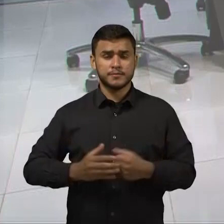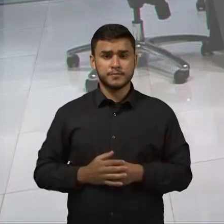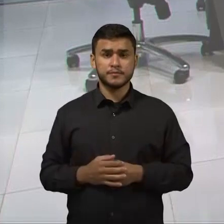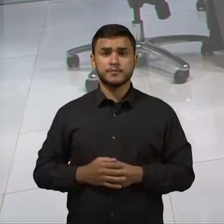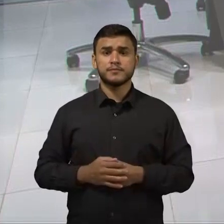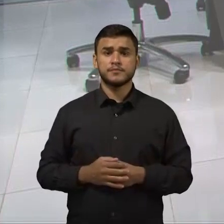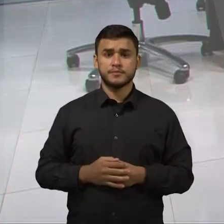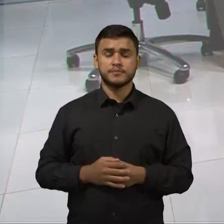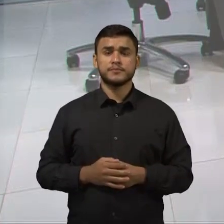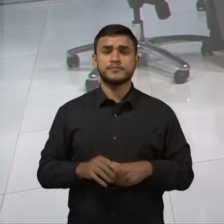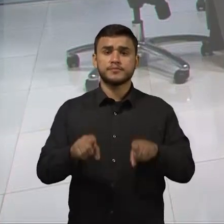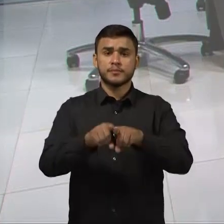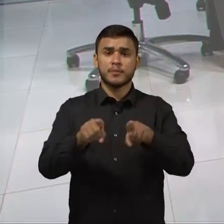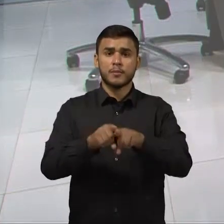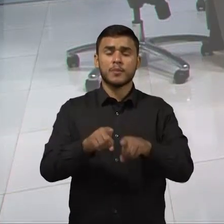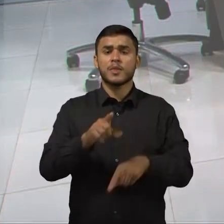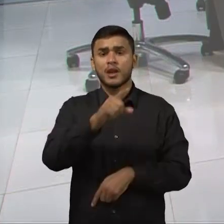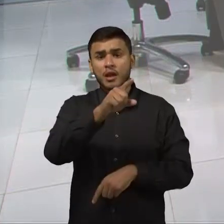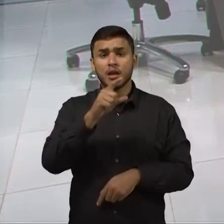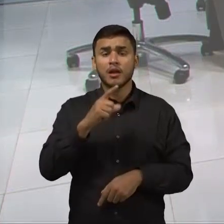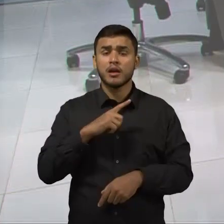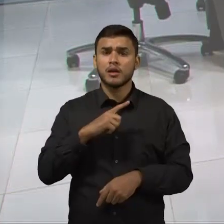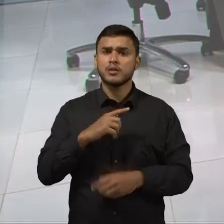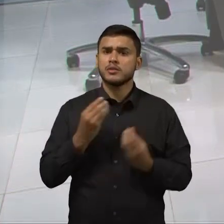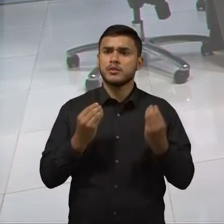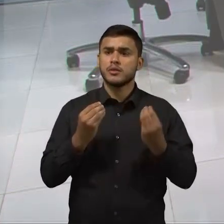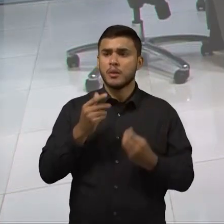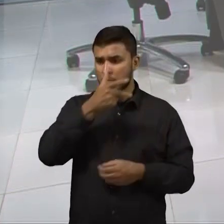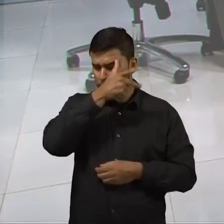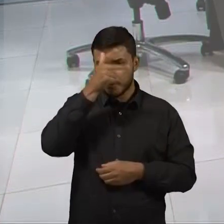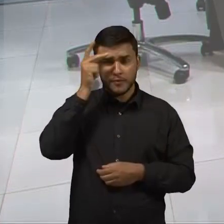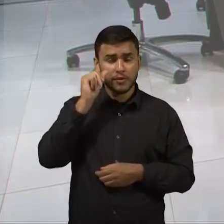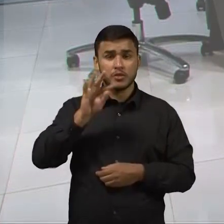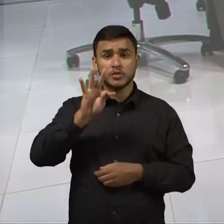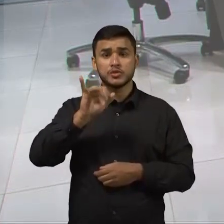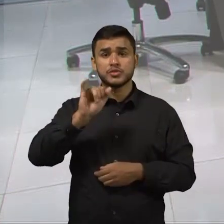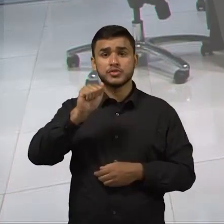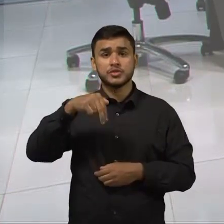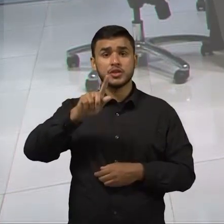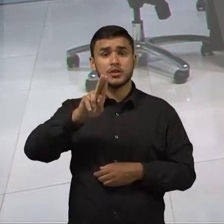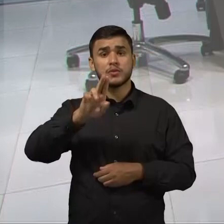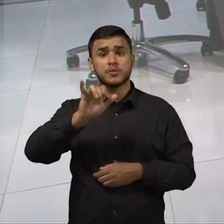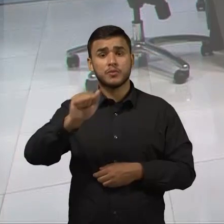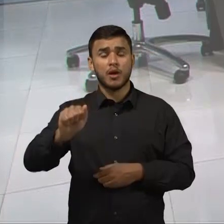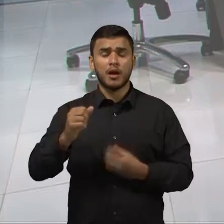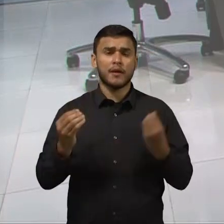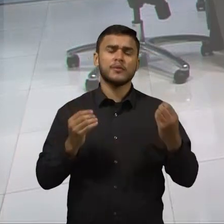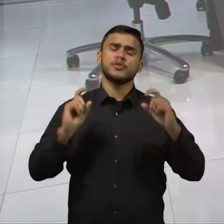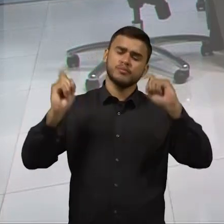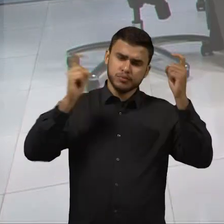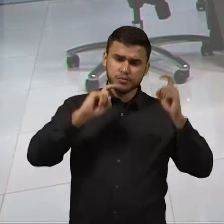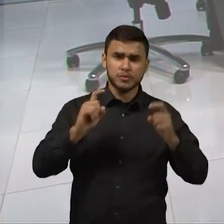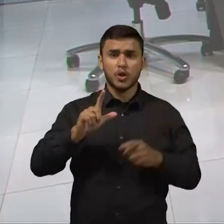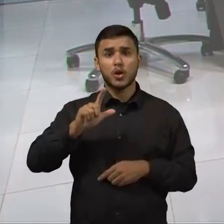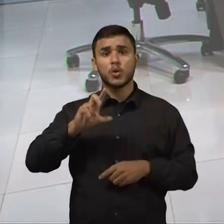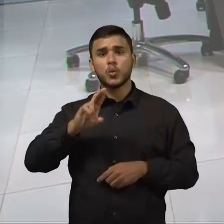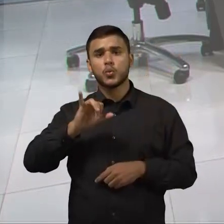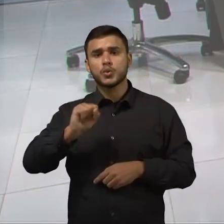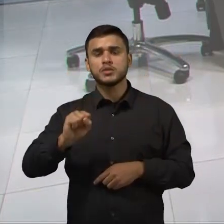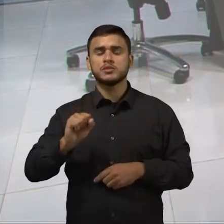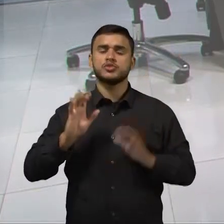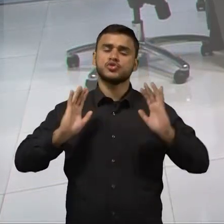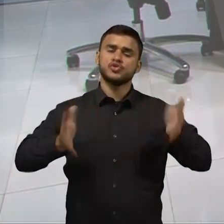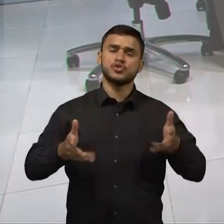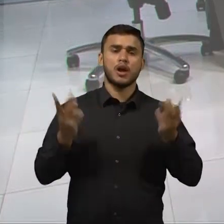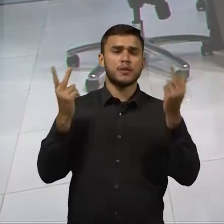Tianguá, Luiz Menezes. Luiz Menezes, quer dizer, se o erro ocorreu lá na campanha, porque foi colocado que foi por abuso de poder